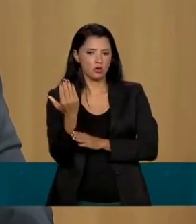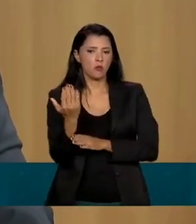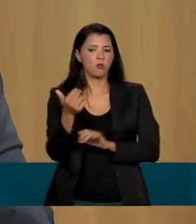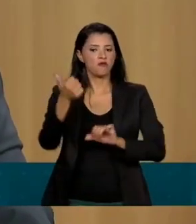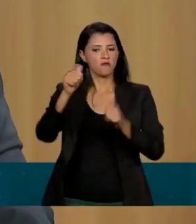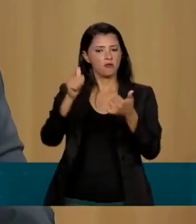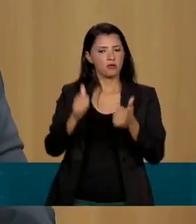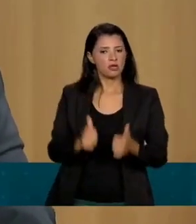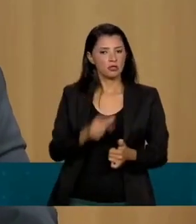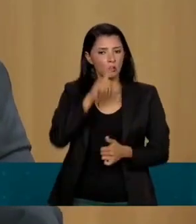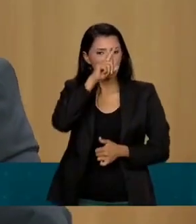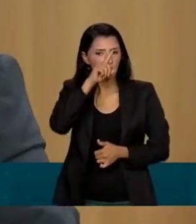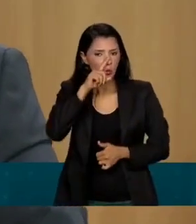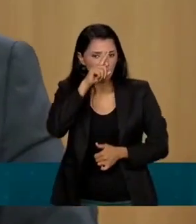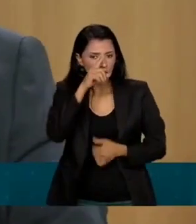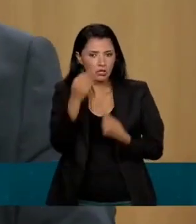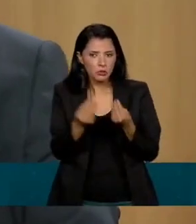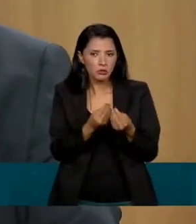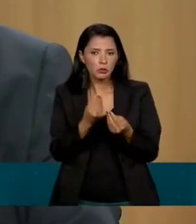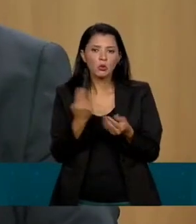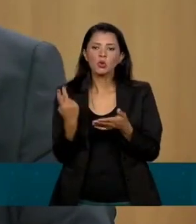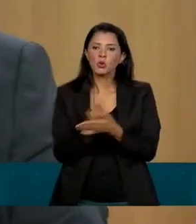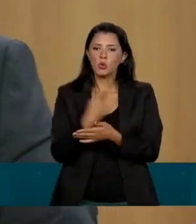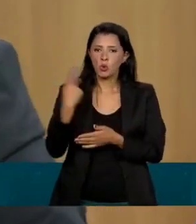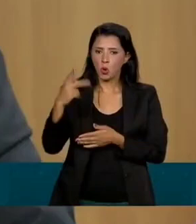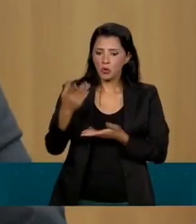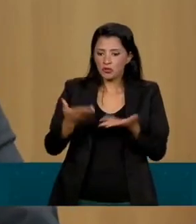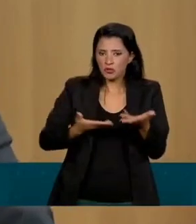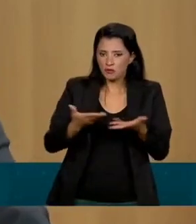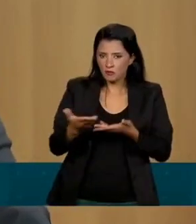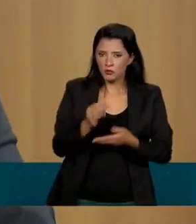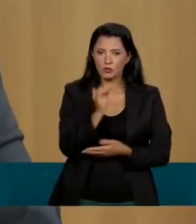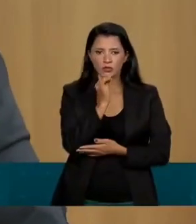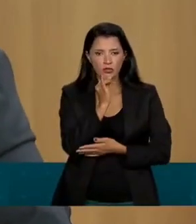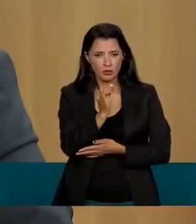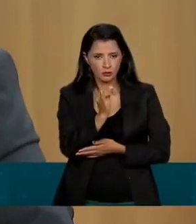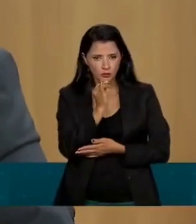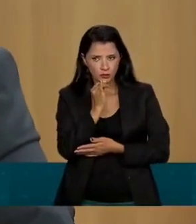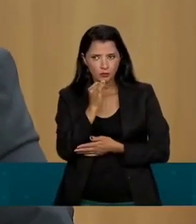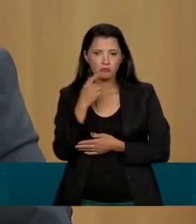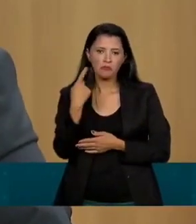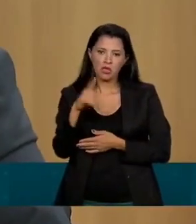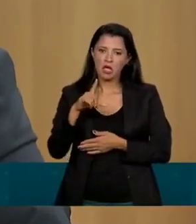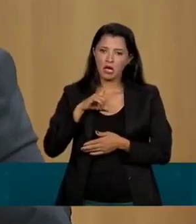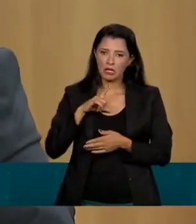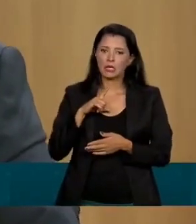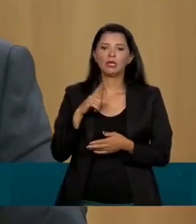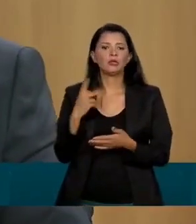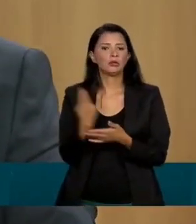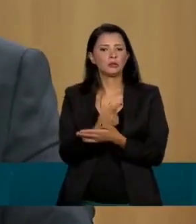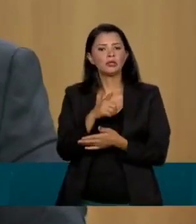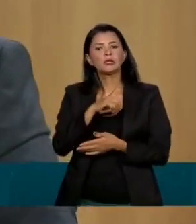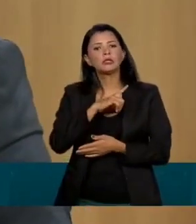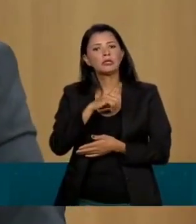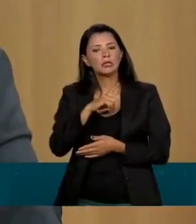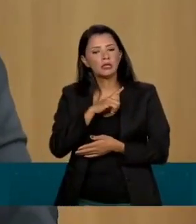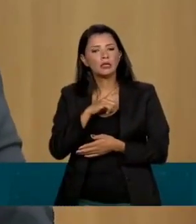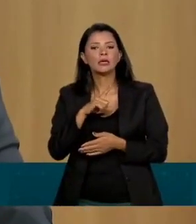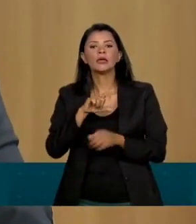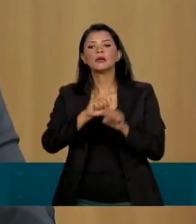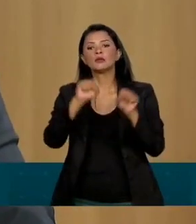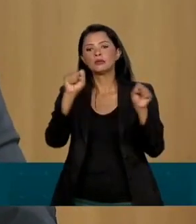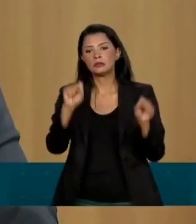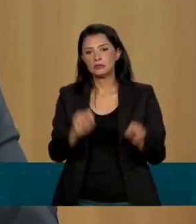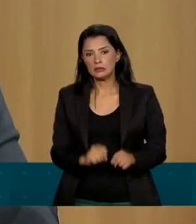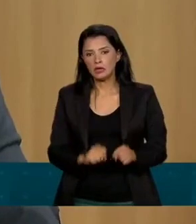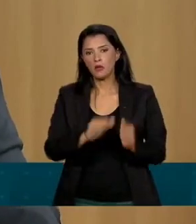sistêmicos decorrentes do funcionamento dos serviços, por exemplo, aqueles atinentes aos